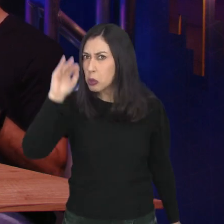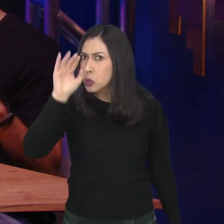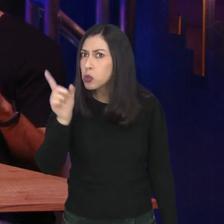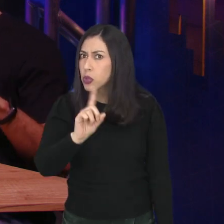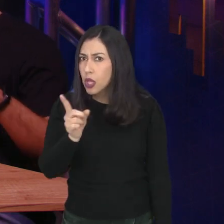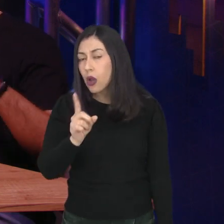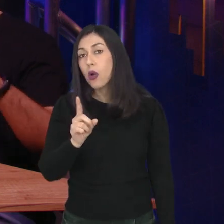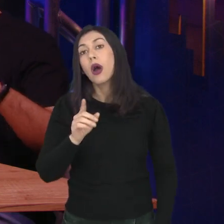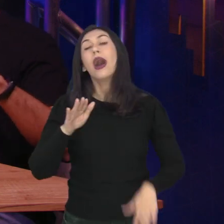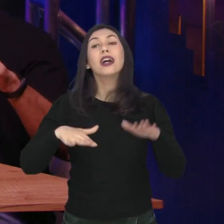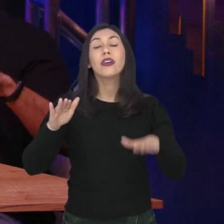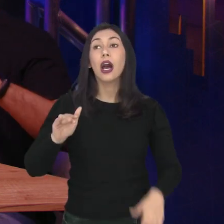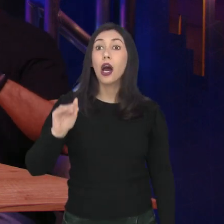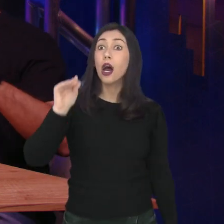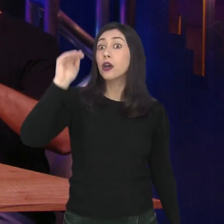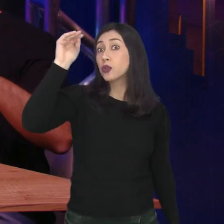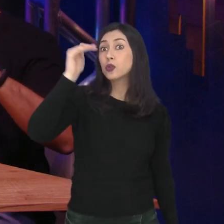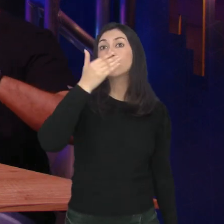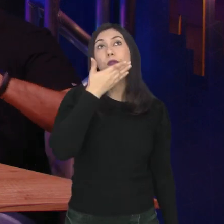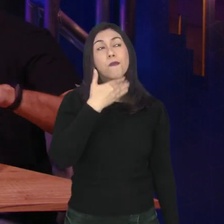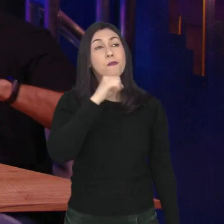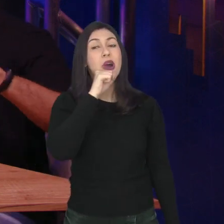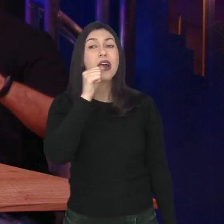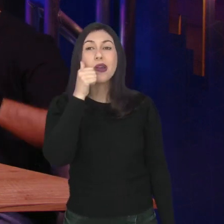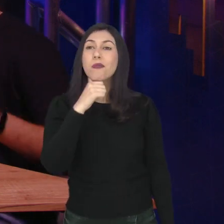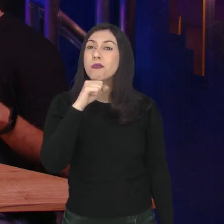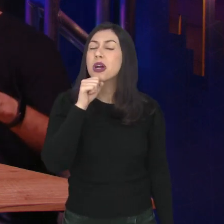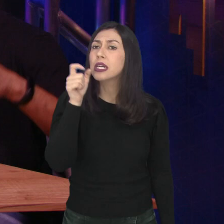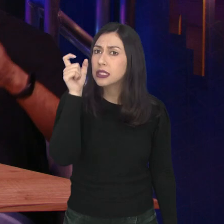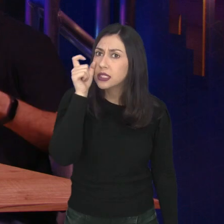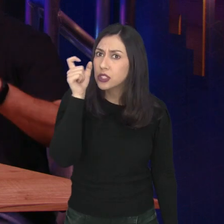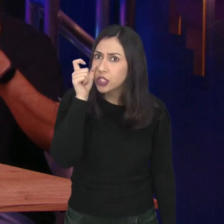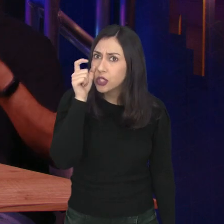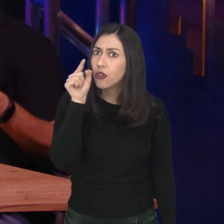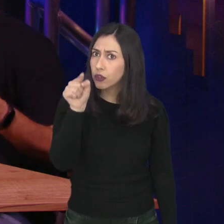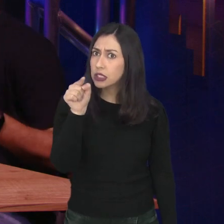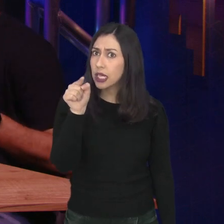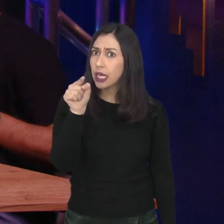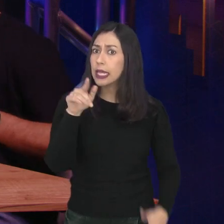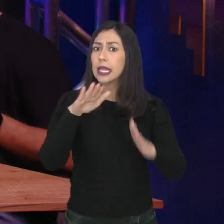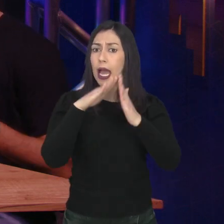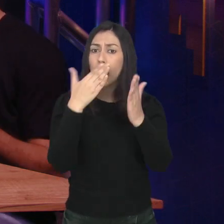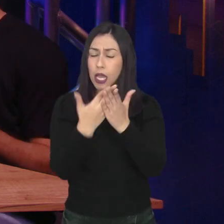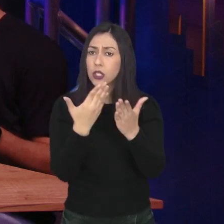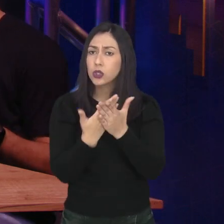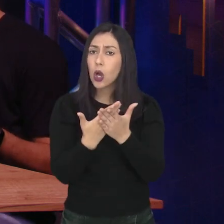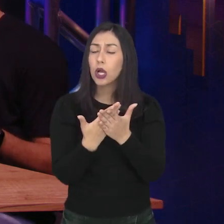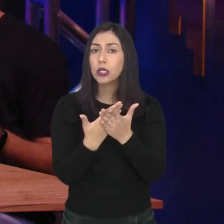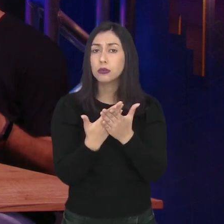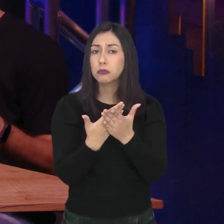viu? Tem gente adulta aí, ou pai e mãe assistindo a gente, ou se você aí é da escola, né?